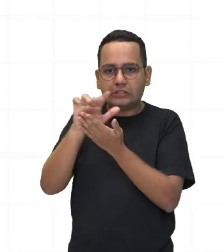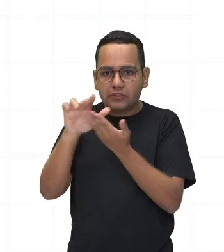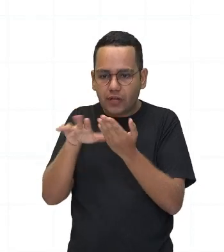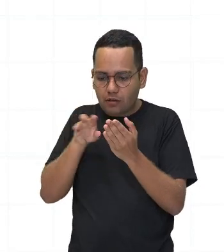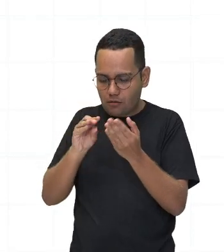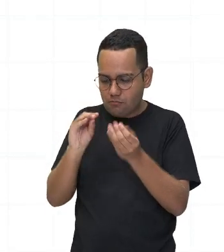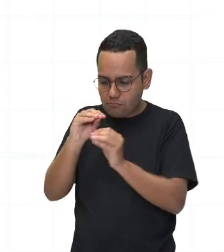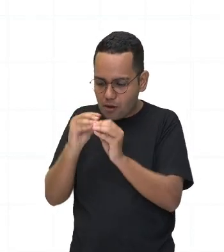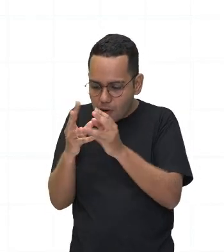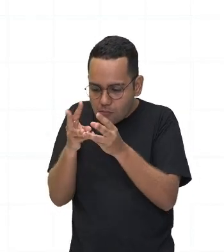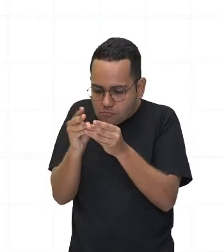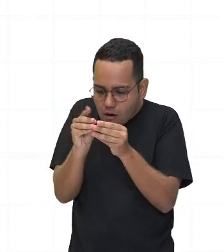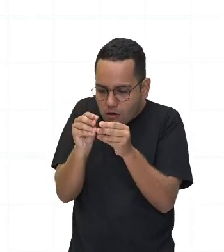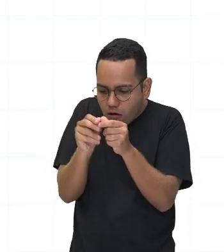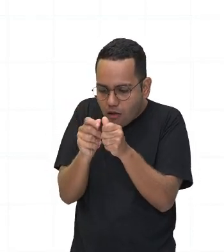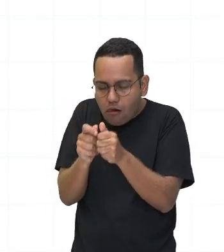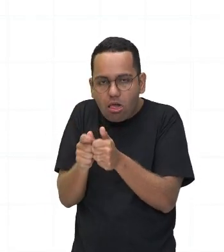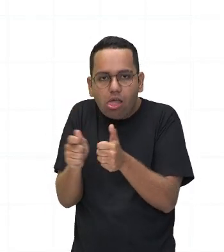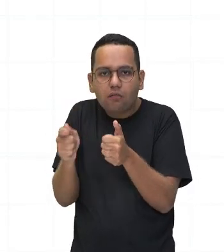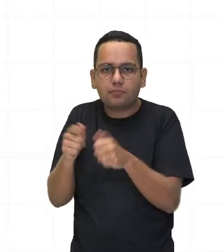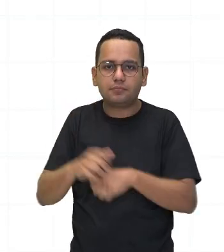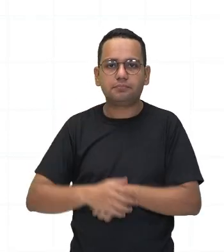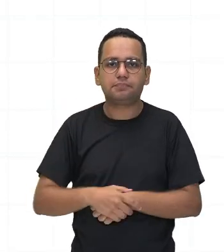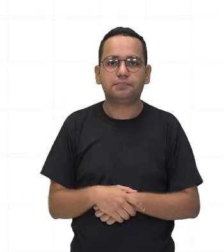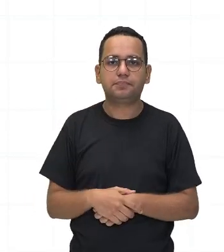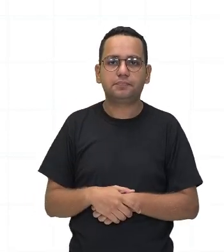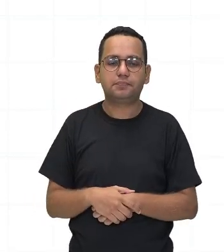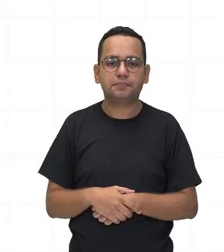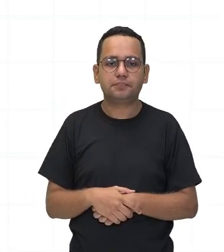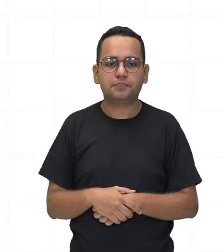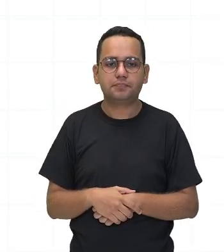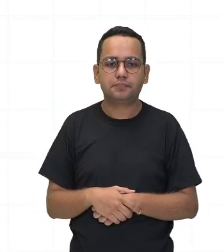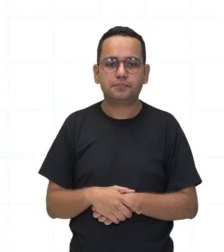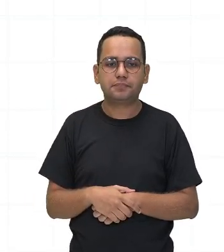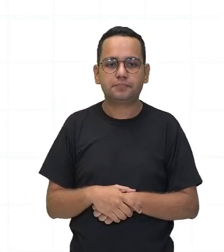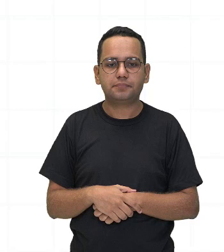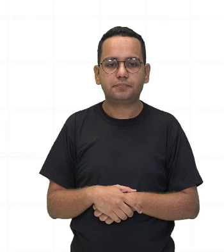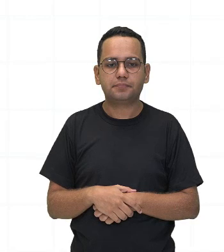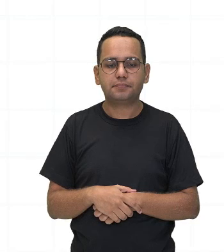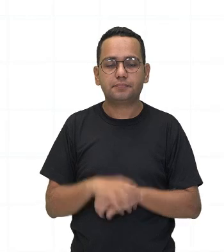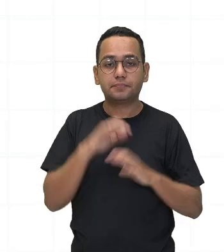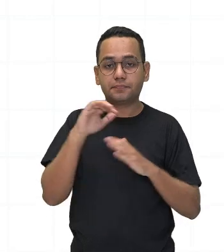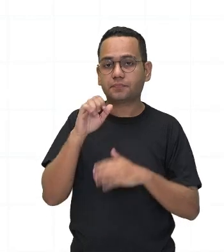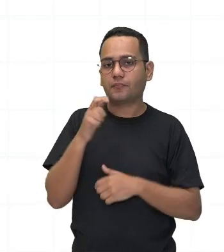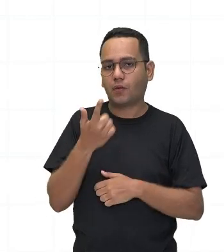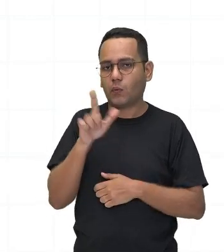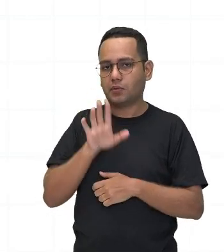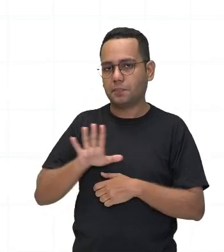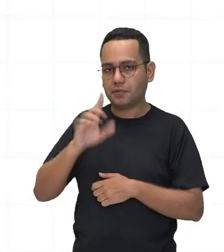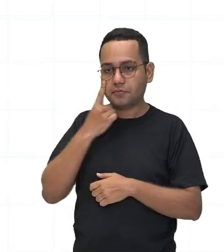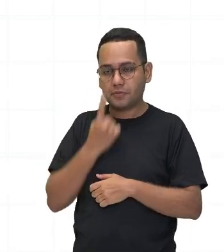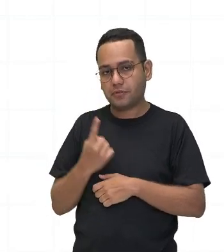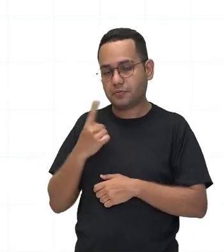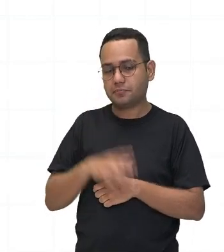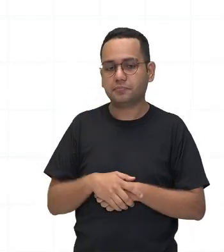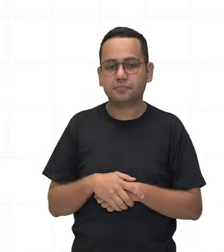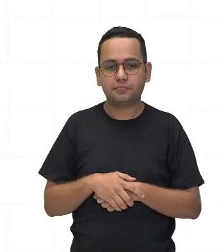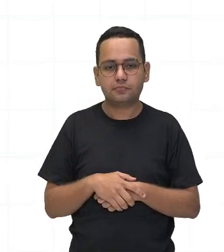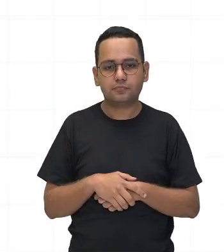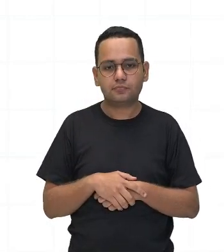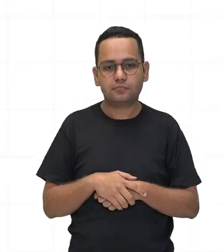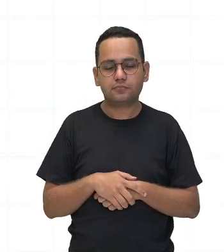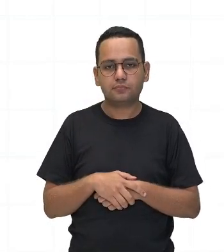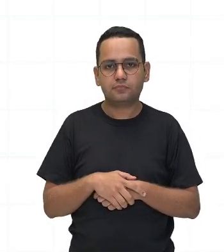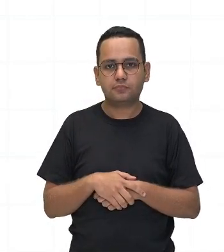estão ali decompondo aquela matéria orgânica. Queimas naturais, quando acontecem por uma